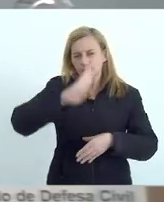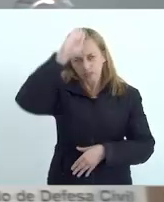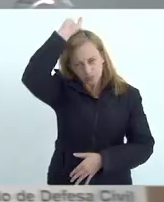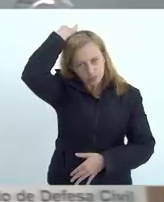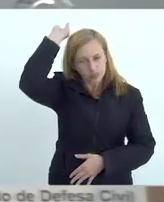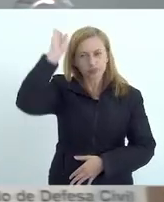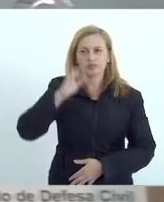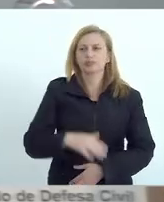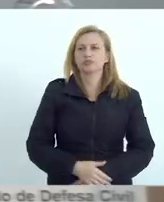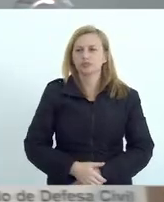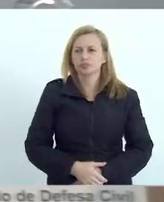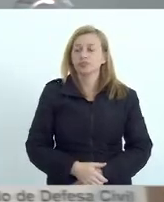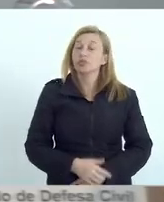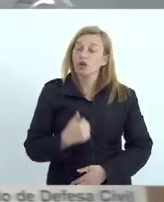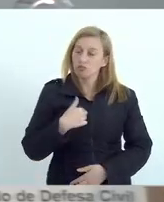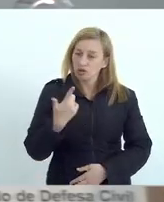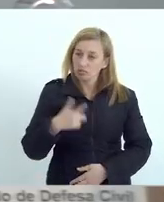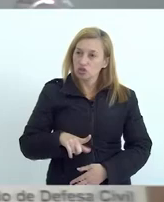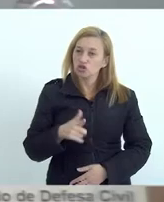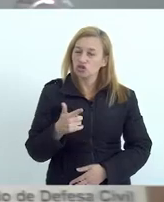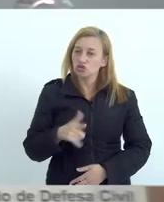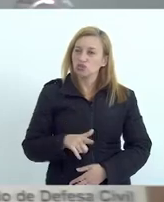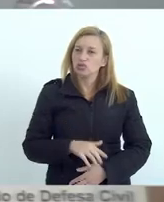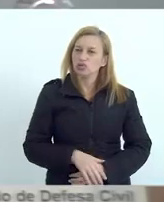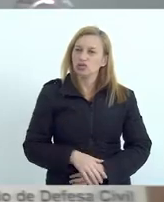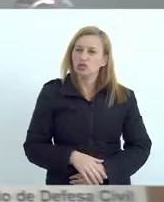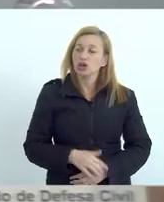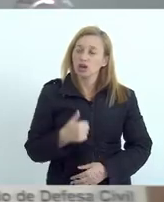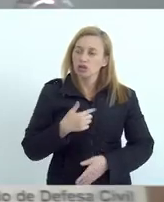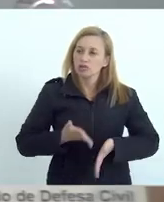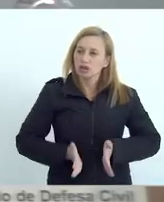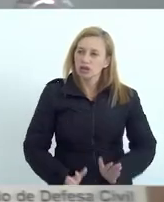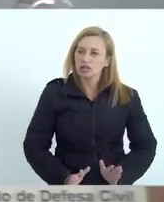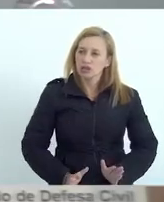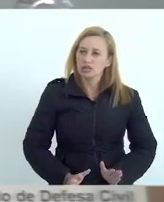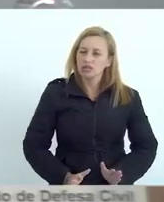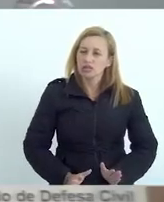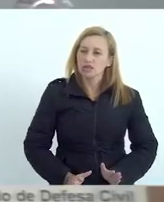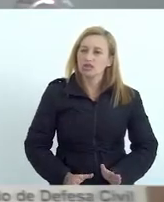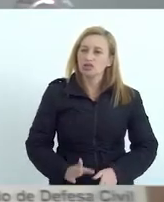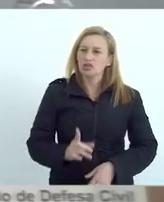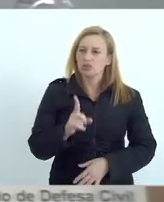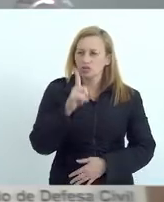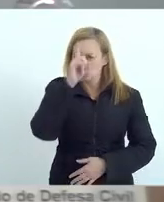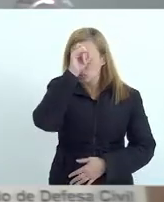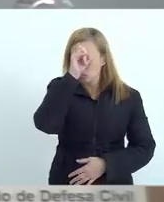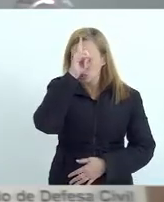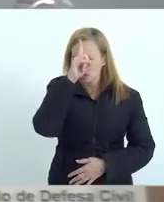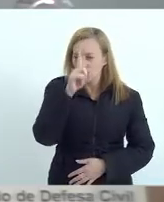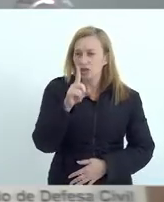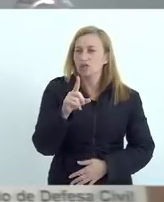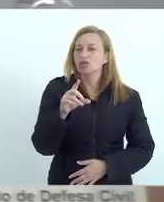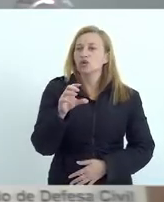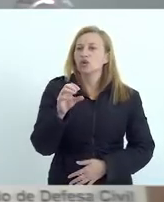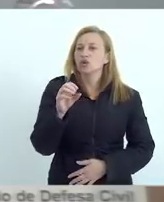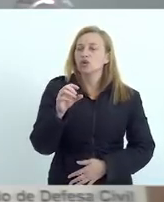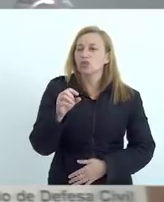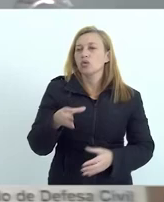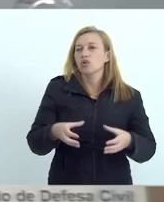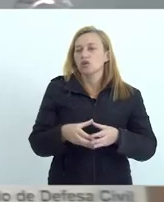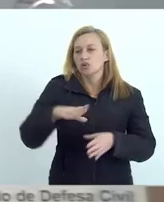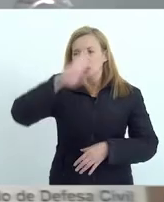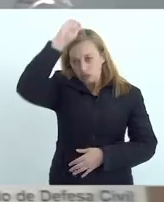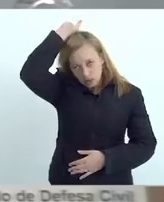Corporação essa que eu vou repetir mais uma vez que eu nasci no quartel do Corpo de Bombeiros nasci no hospital